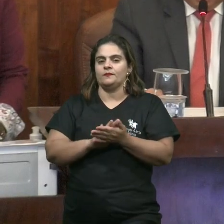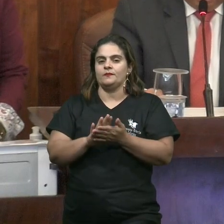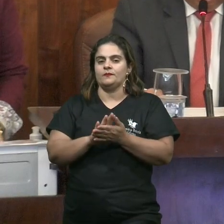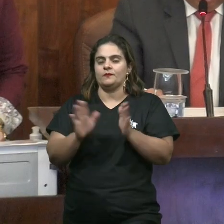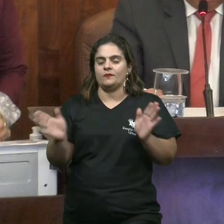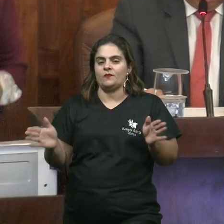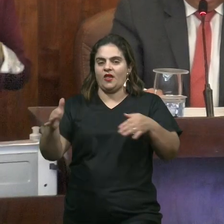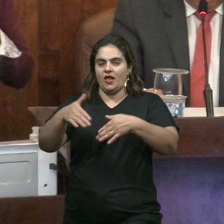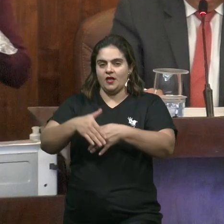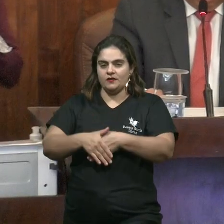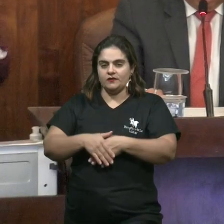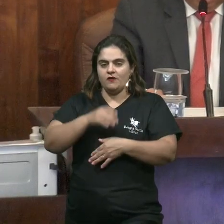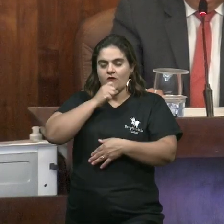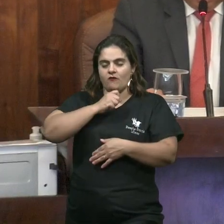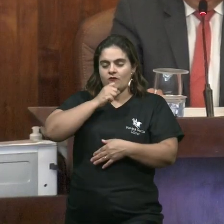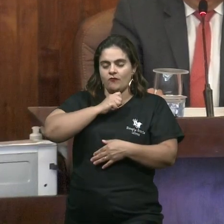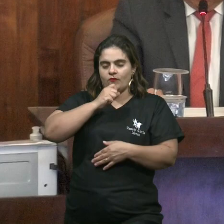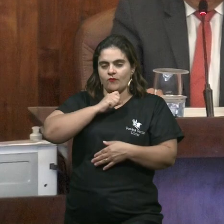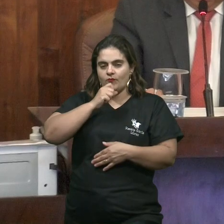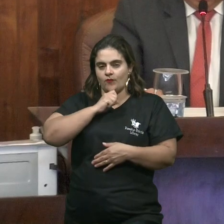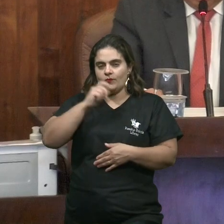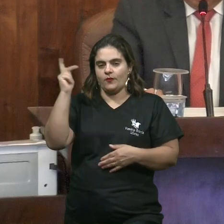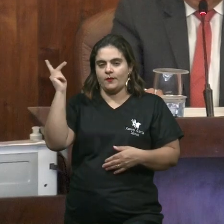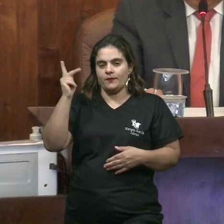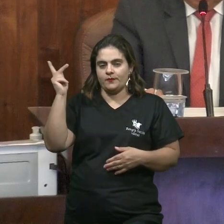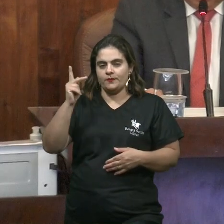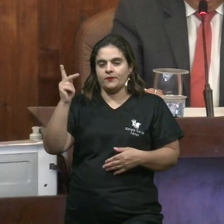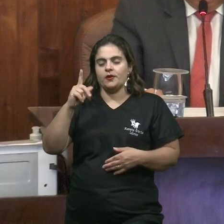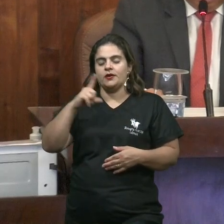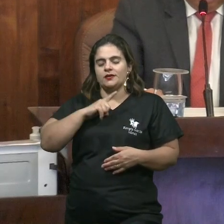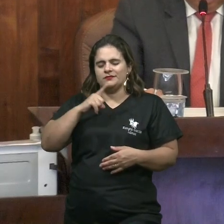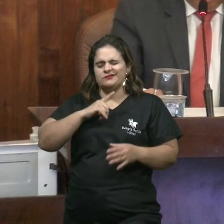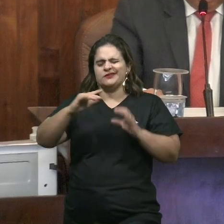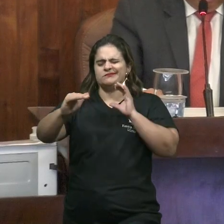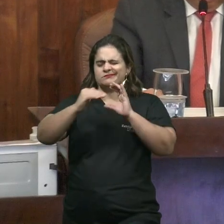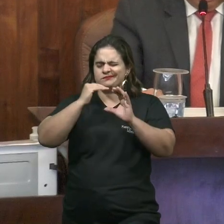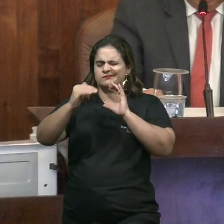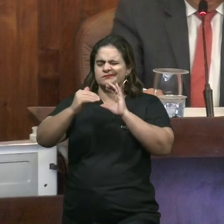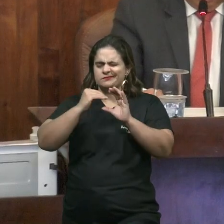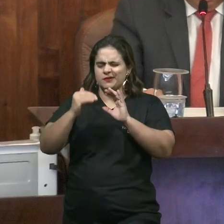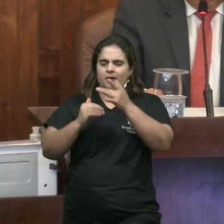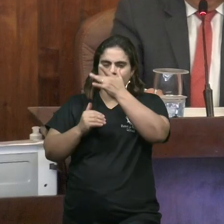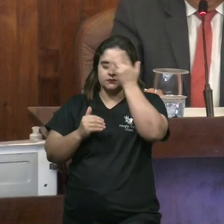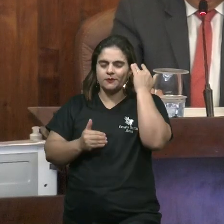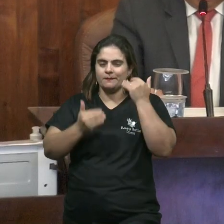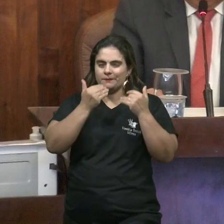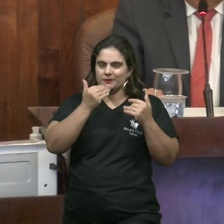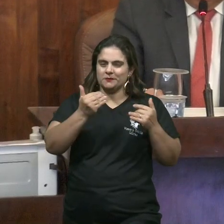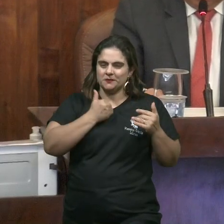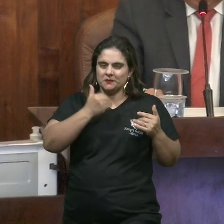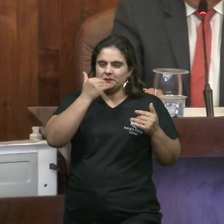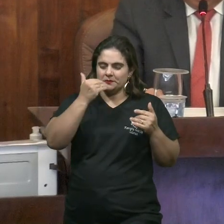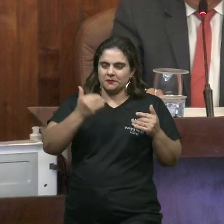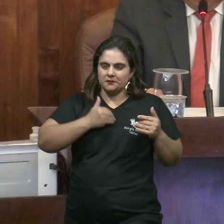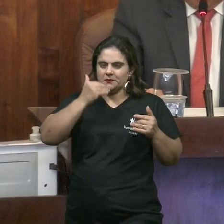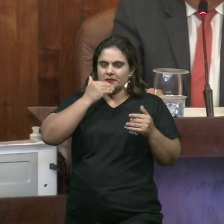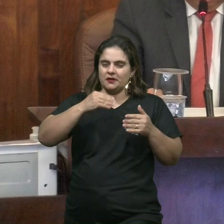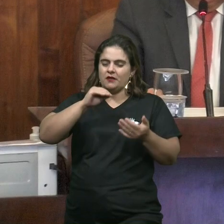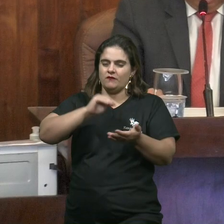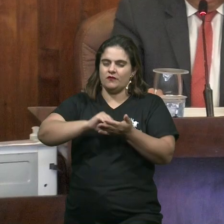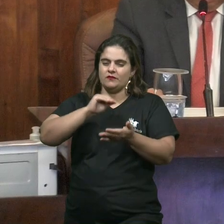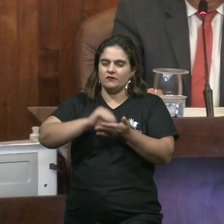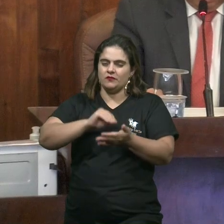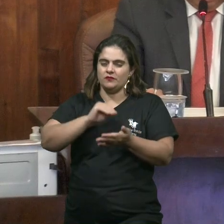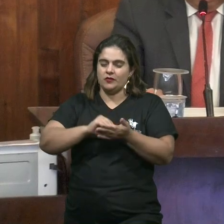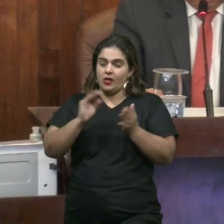geriátricas em nossos postos de saúde. Essa vereadora tem recebido inúmeros queixos da população relatando a falta de produto e causando impacto